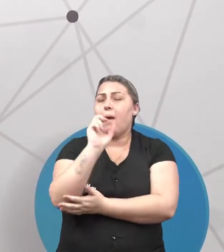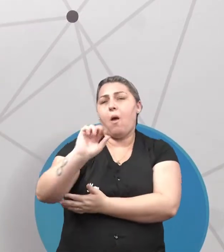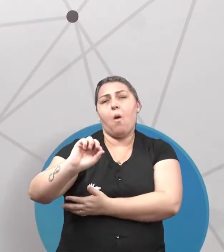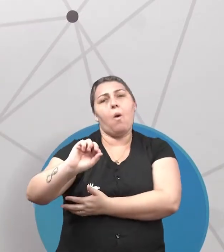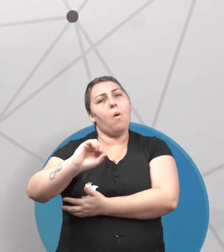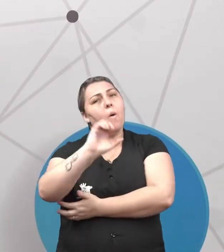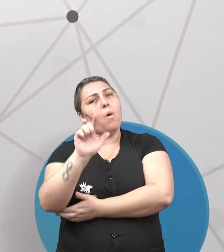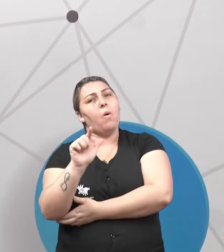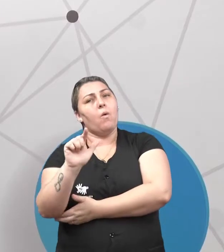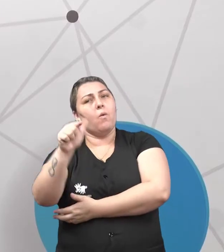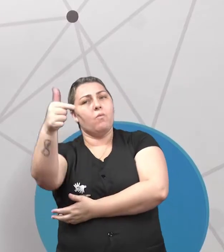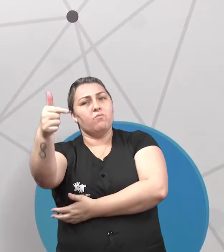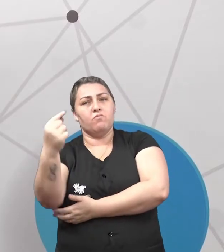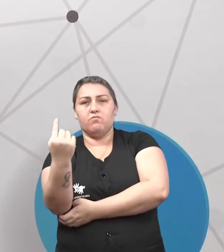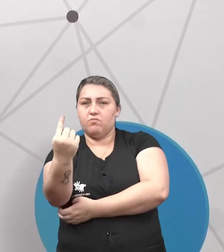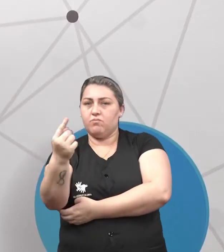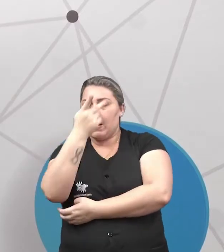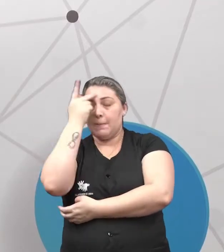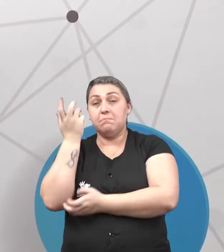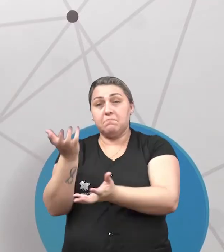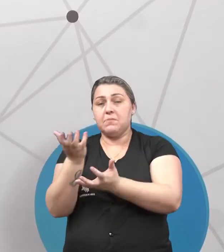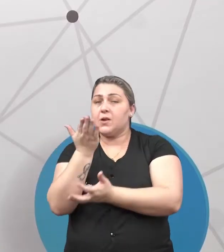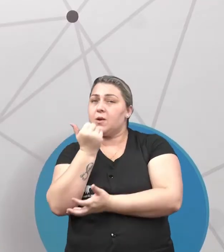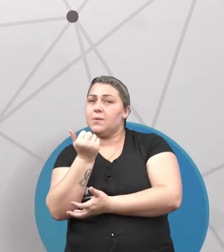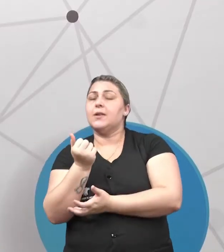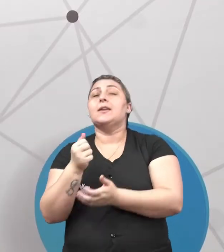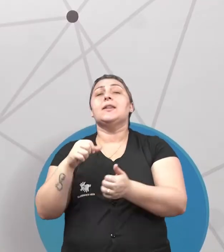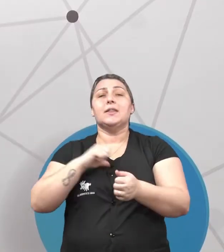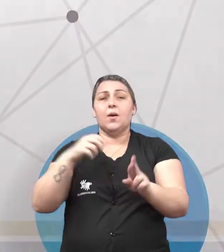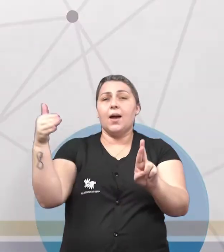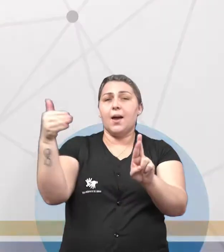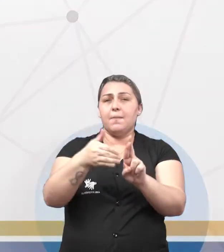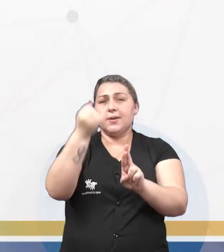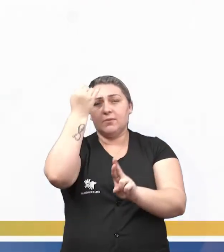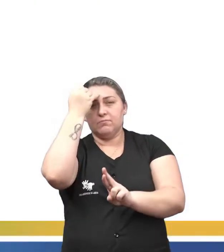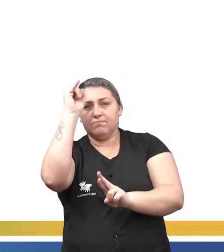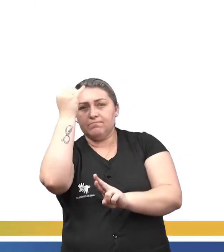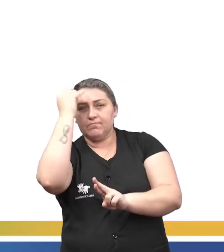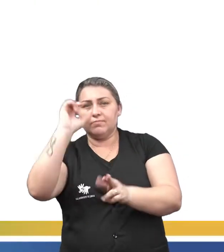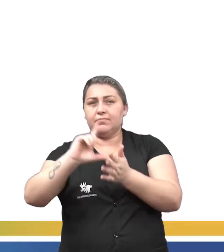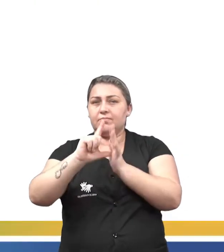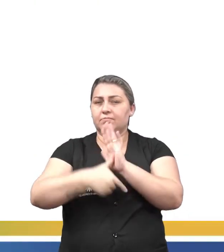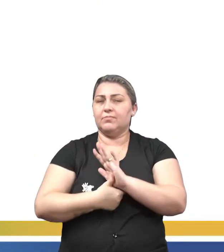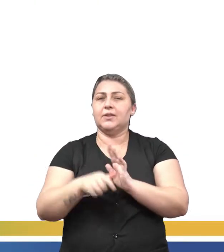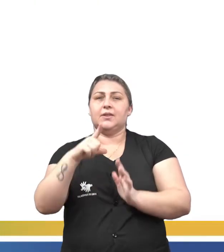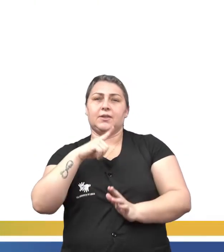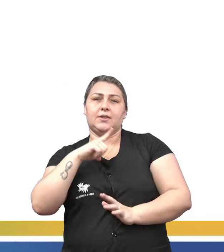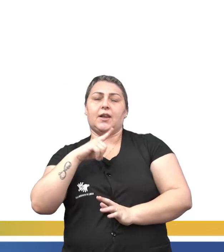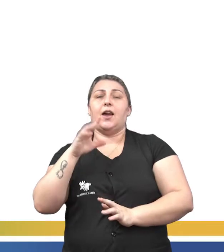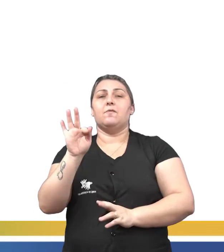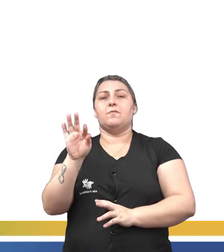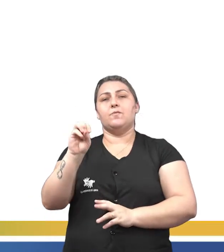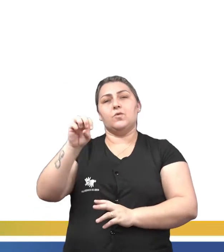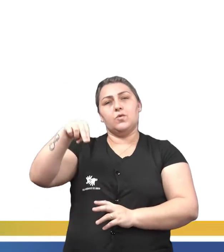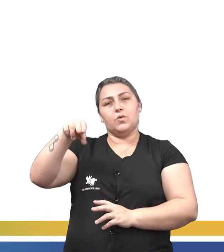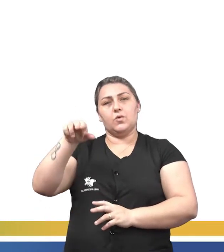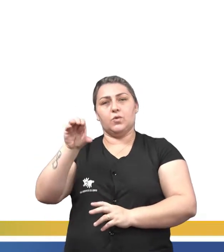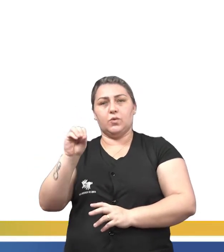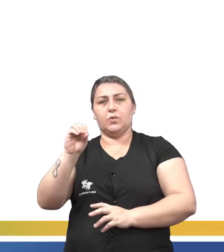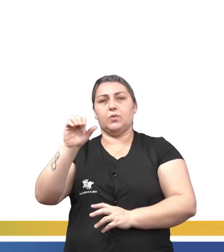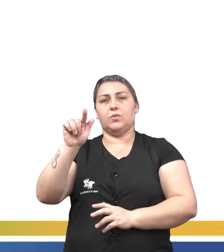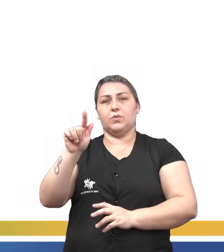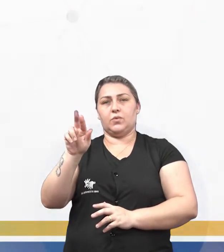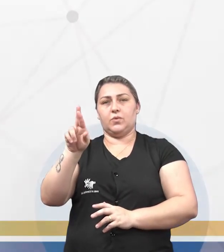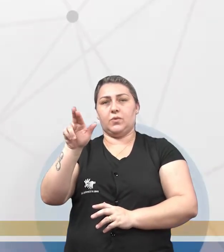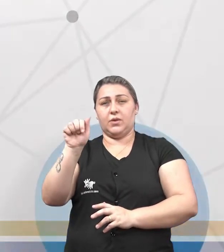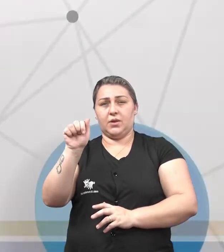comer. Então, a gente já vai tendo uma representação de ideias. E depois a gente tem a fonográfica, que é um pouco mais complexa, né?